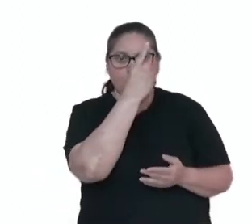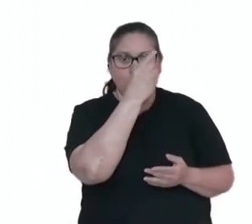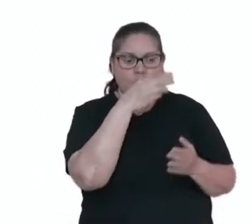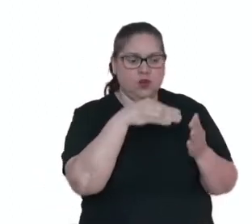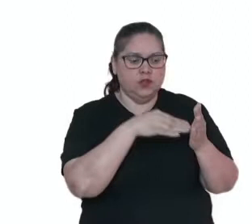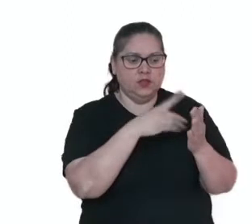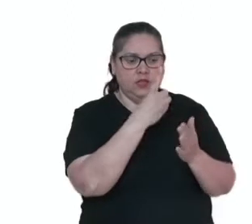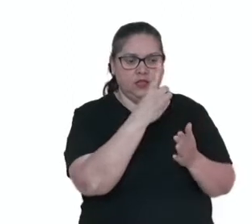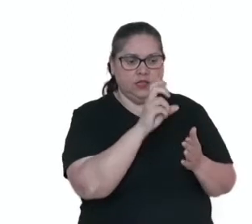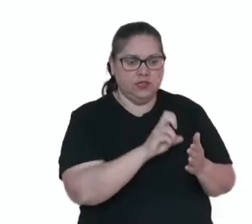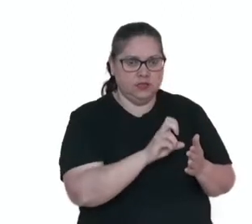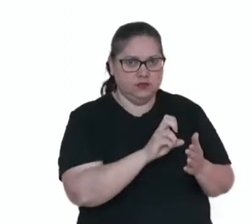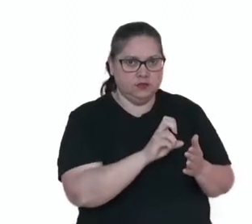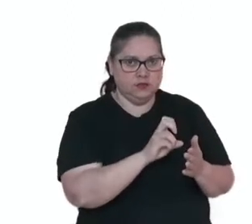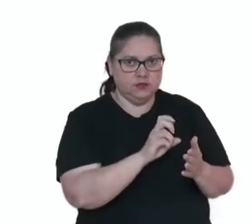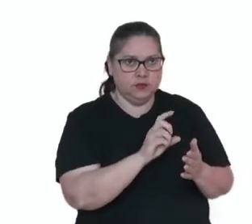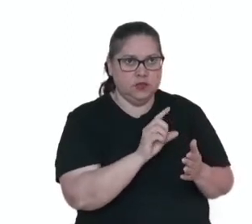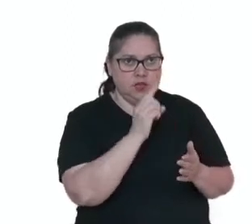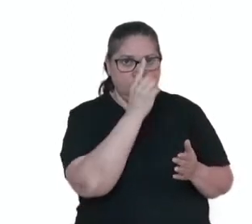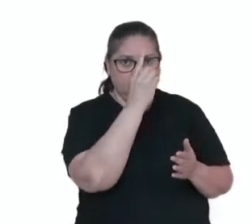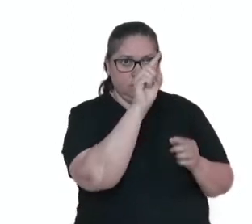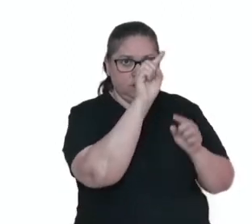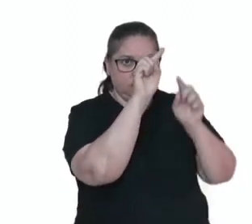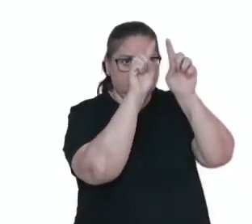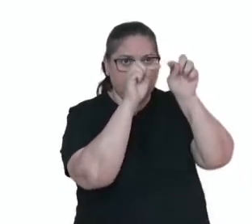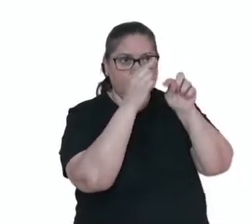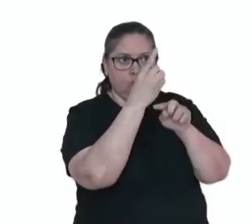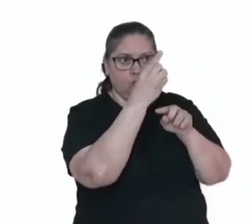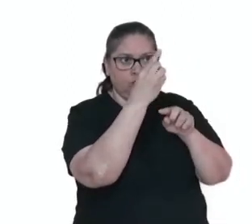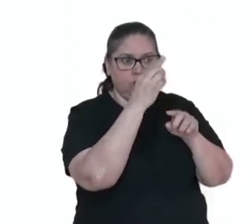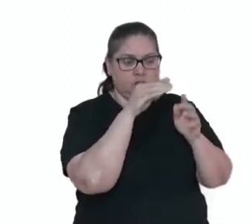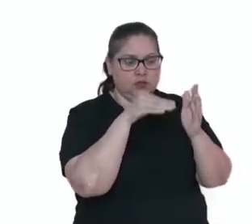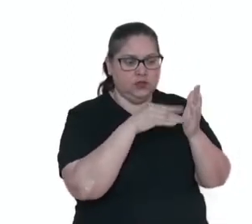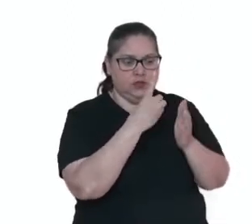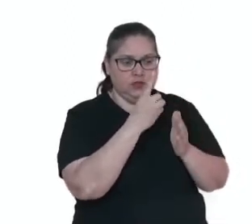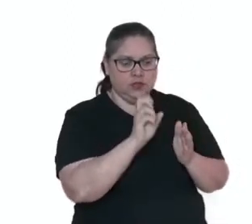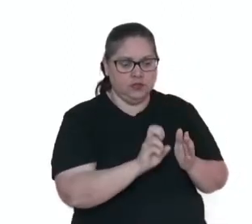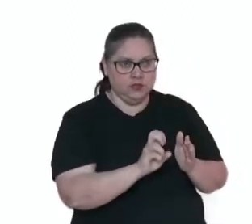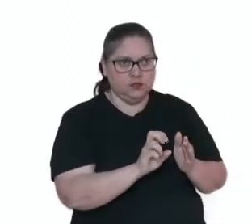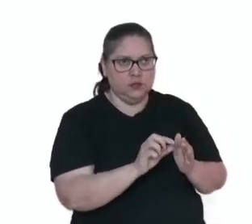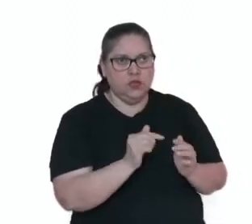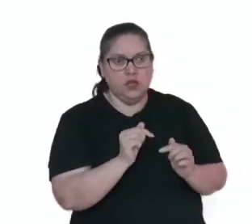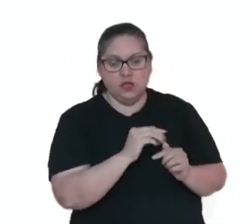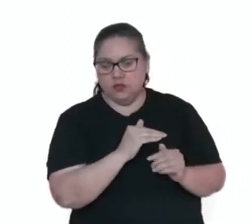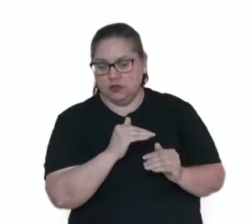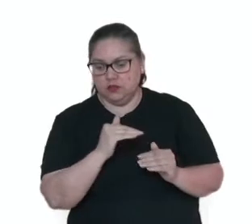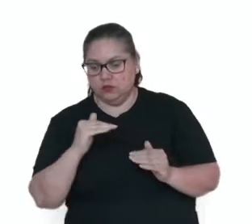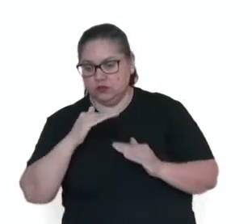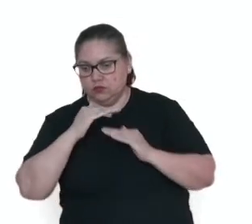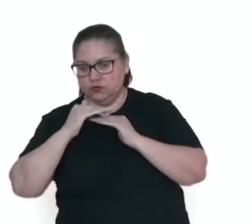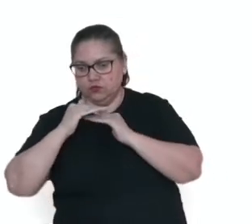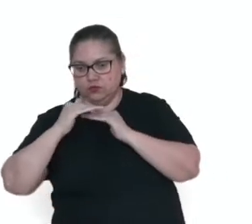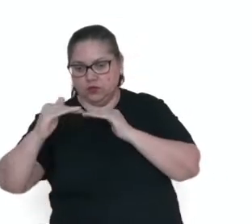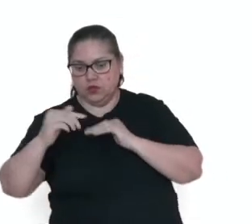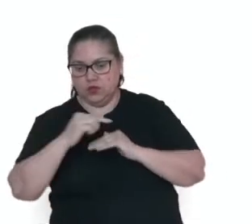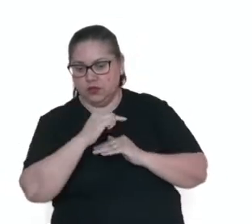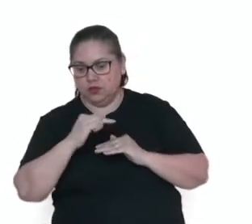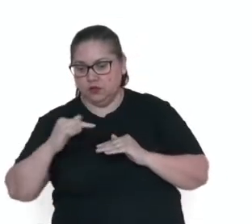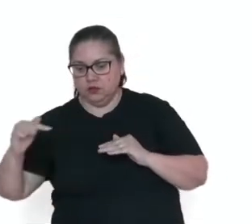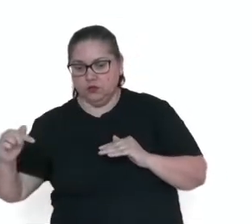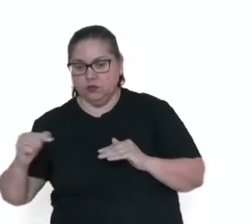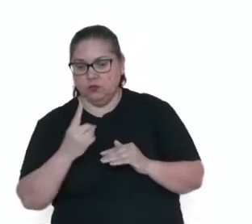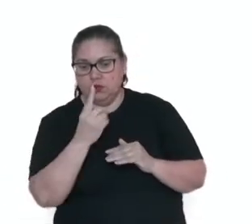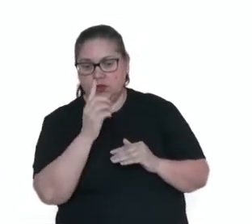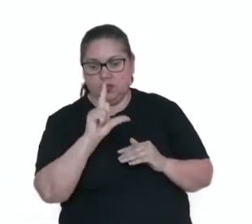até 15 em cima de cada quadrado. Ó, 1 até 15. Na horizontal, em cada linha, colocar